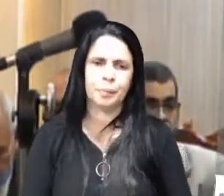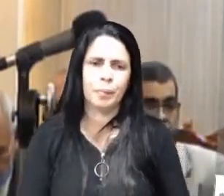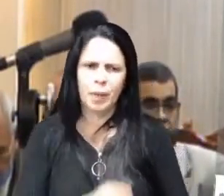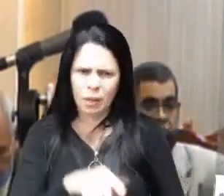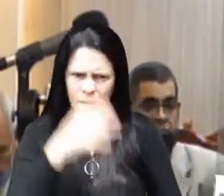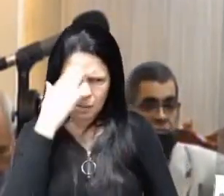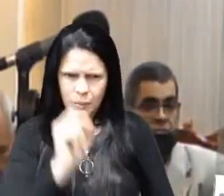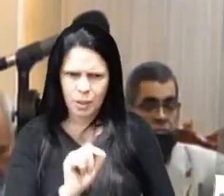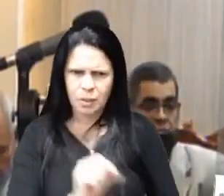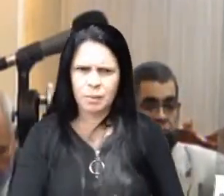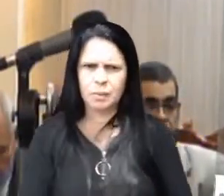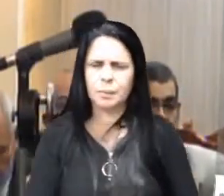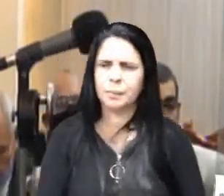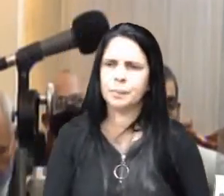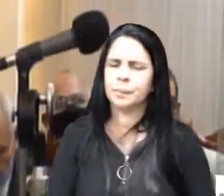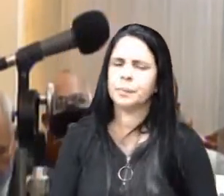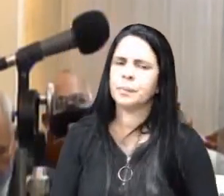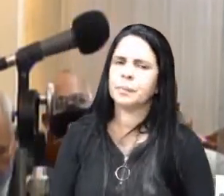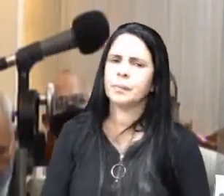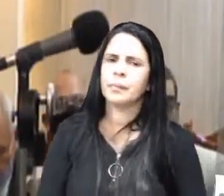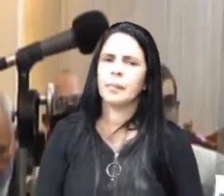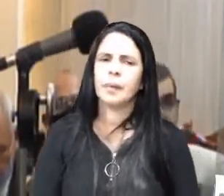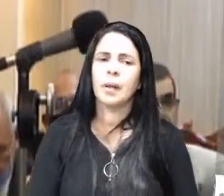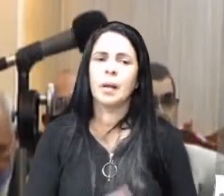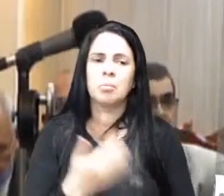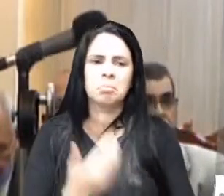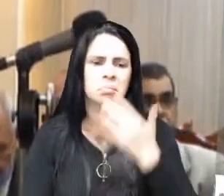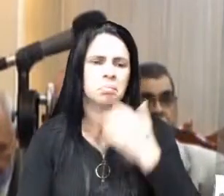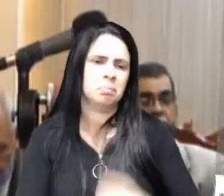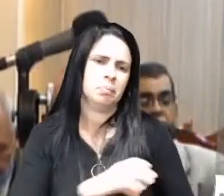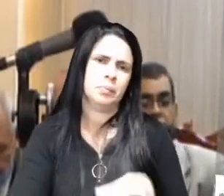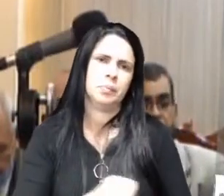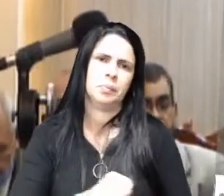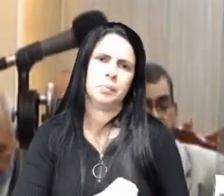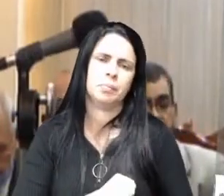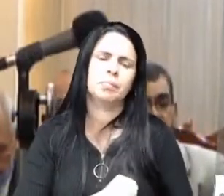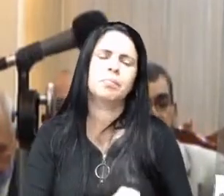Sabe o que é isso, irmãos? A perca do amor.